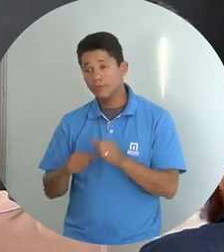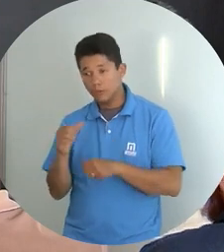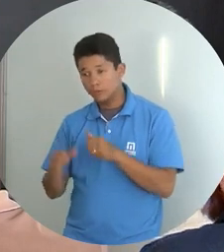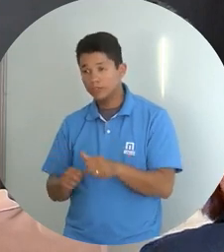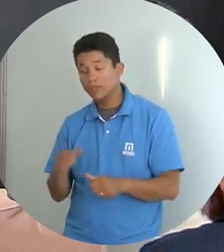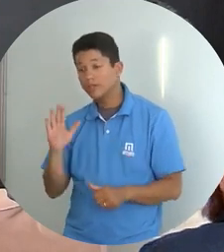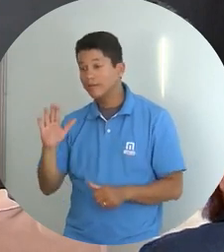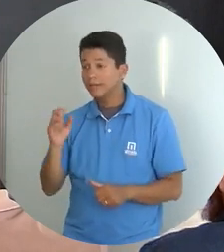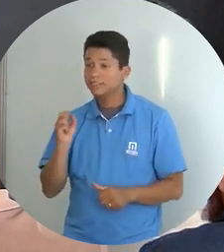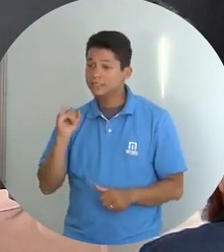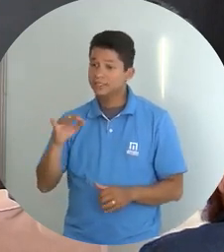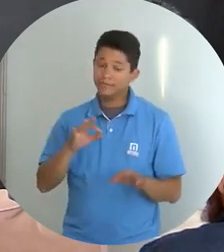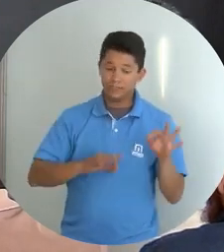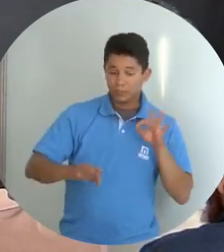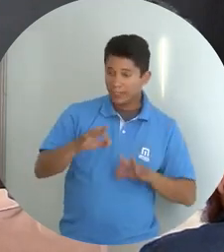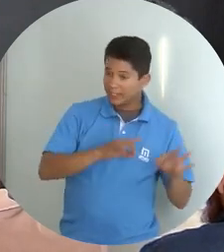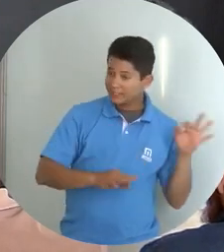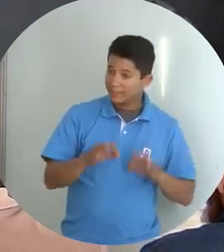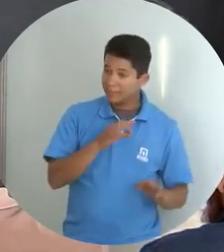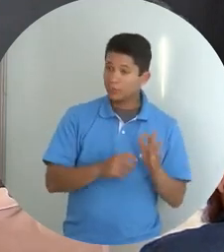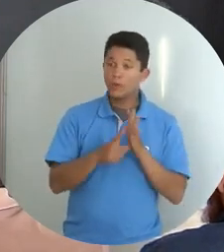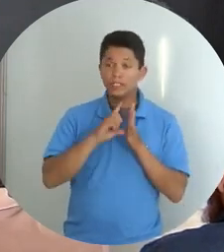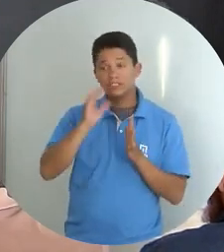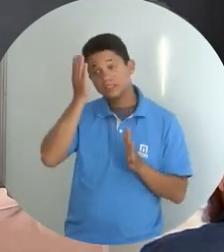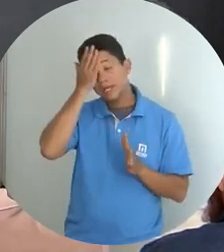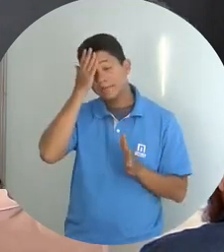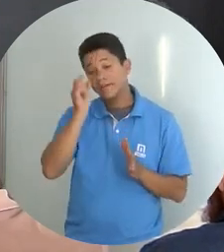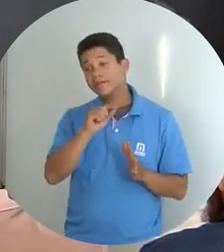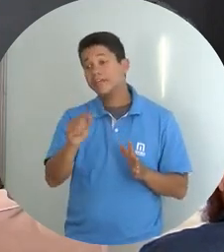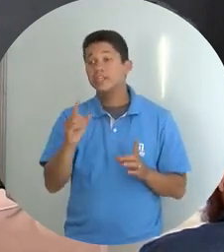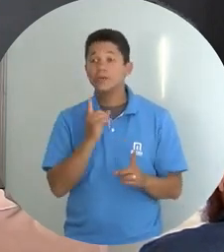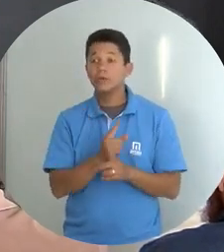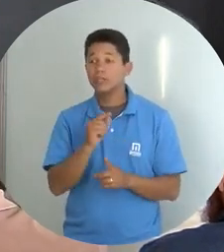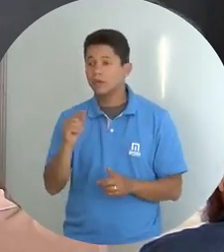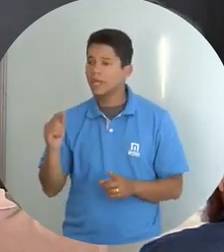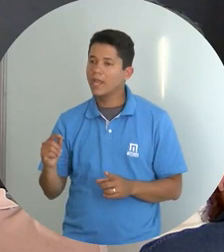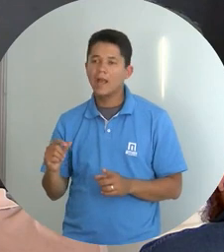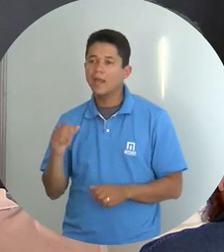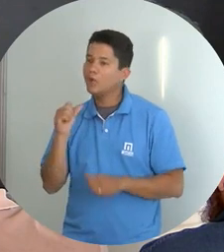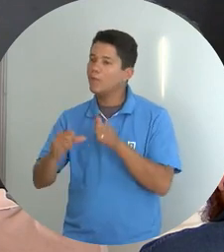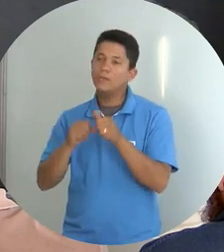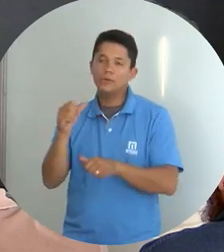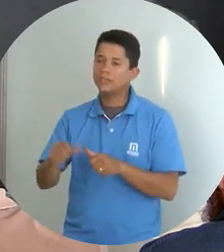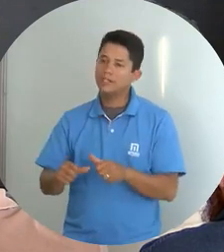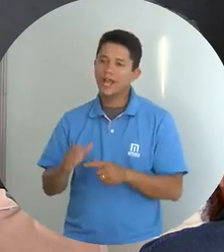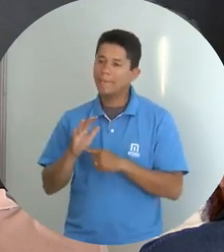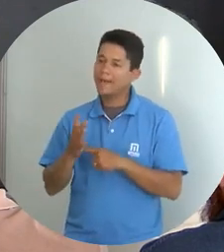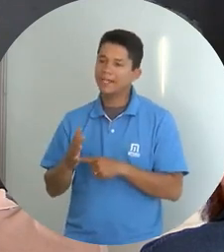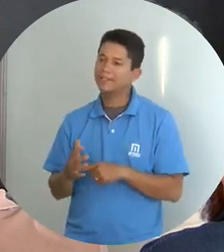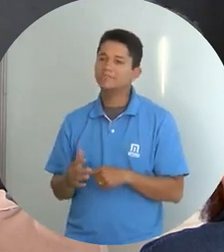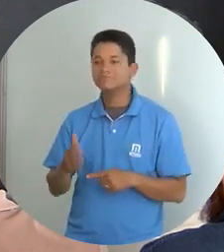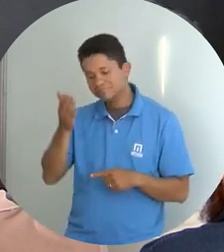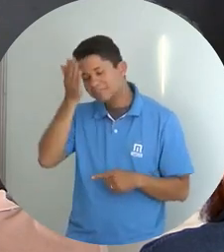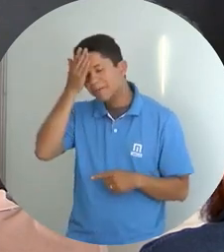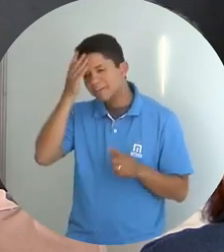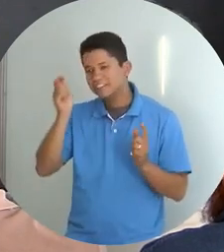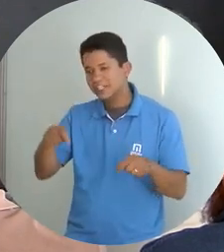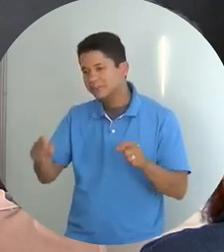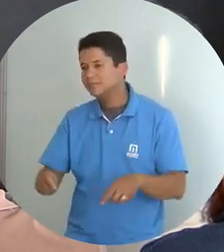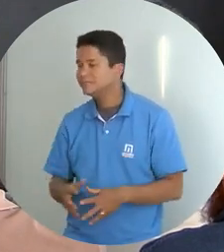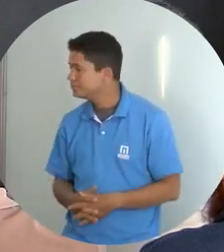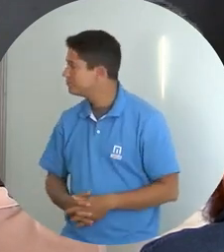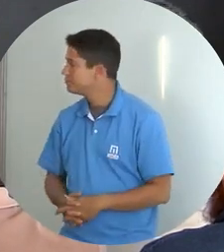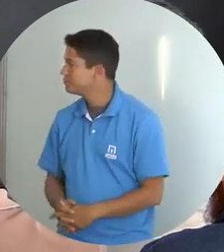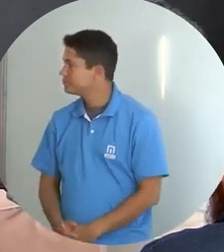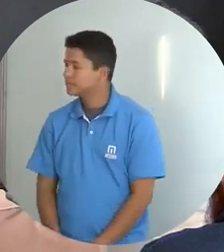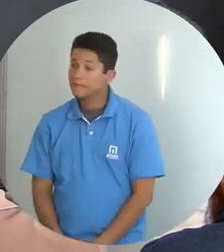que nós podemos encontrar, você faz, sem mudar a máquina, sem mudar nada, você pode fazer a estaca. E isso é uma vantagem, porque a